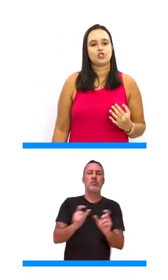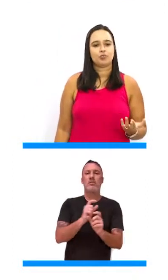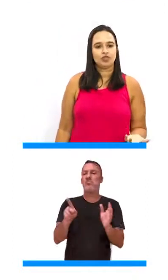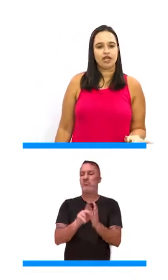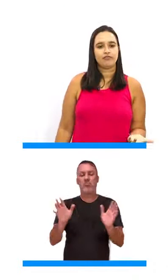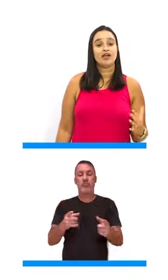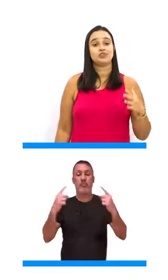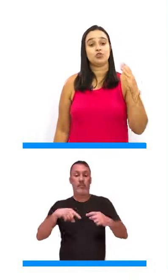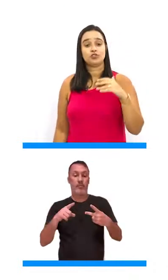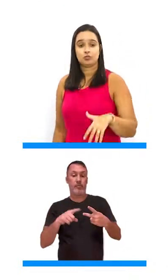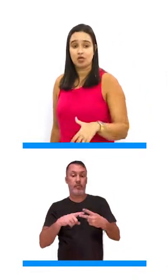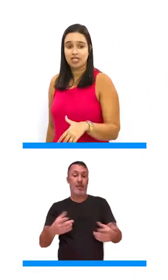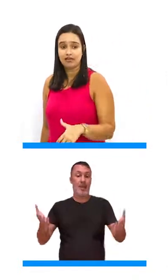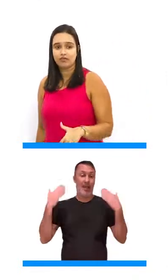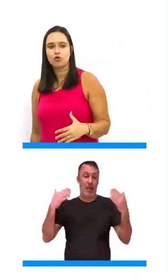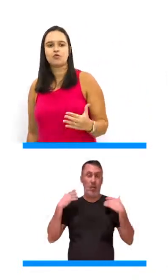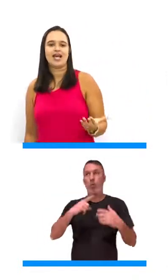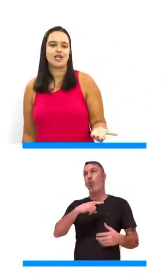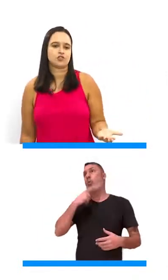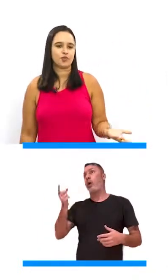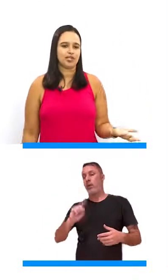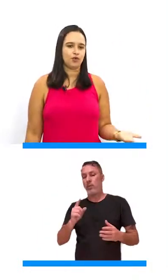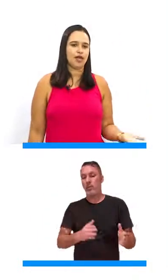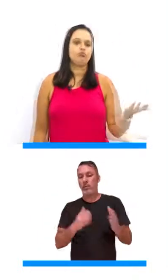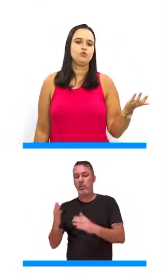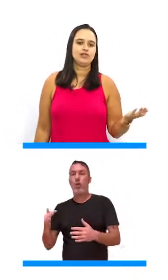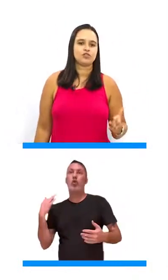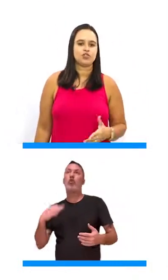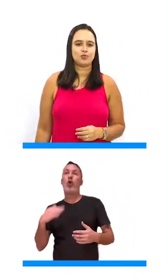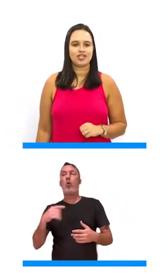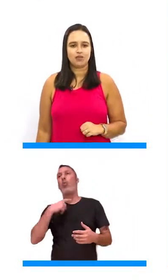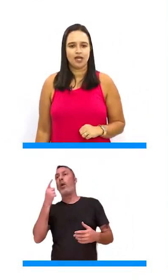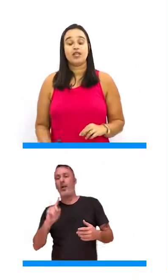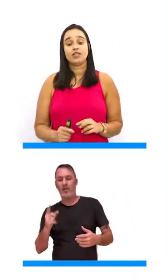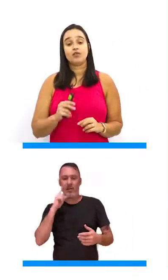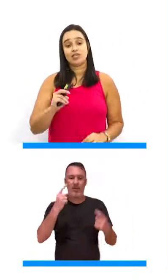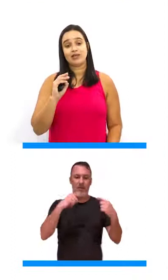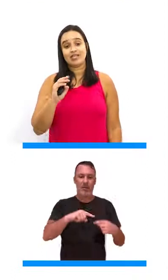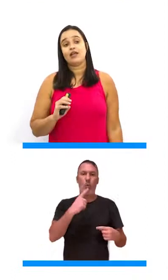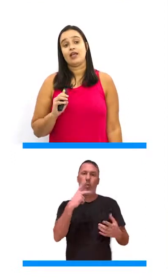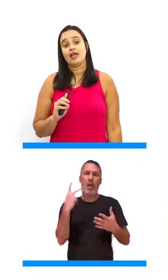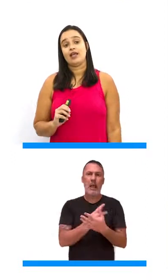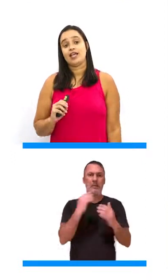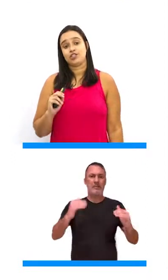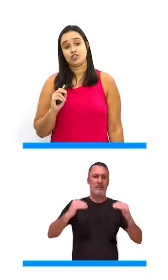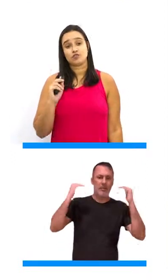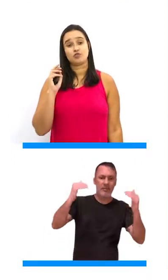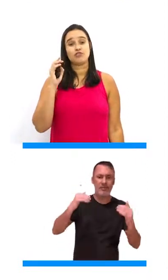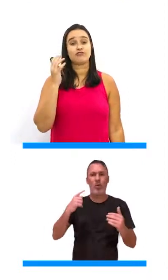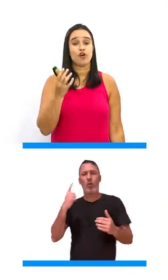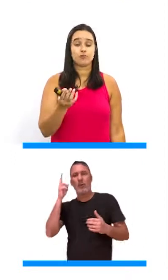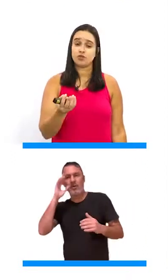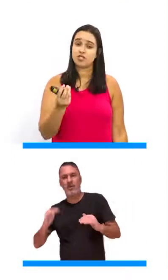calor insuportável, a dor insuportável. Ou um caso espetacular, uma história espetacular. Então, eu tenho aí